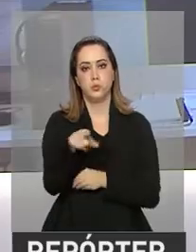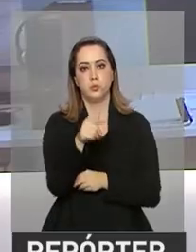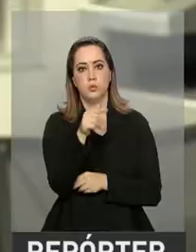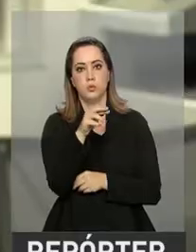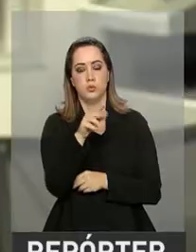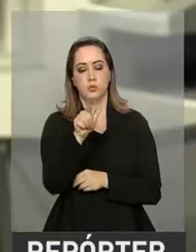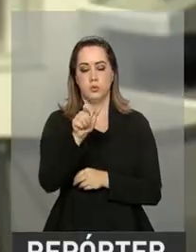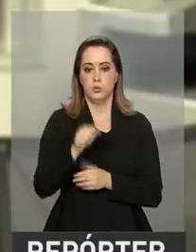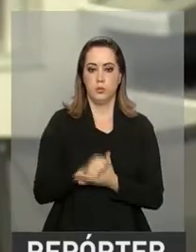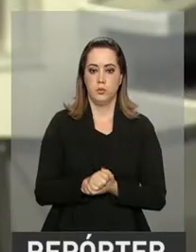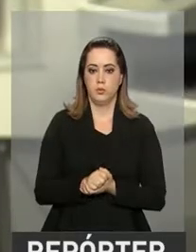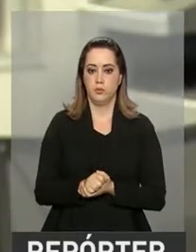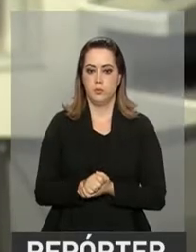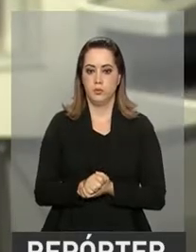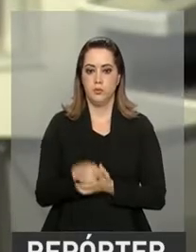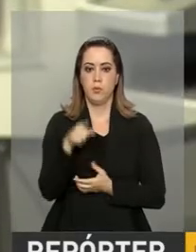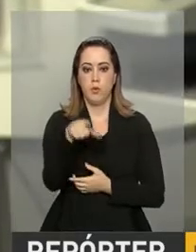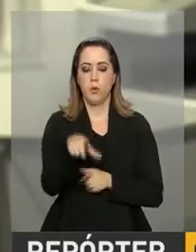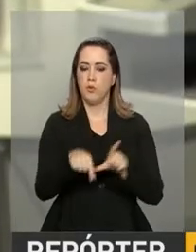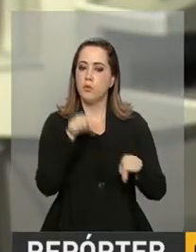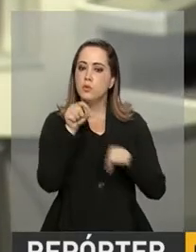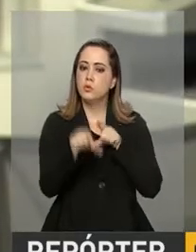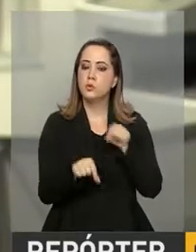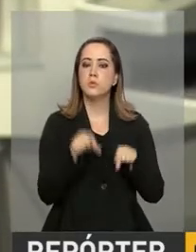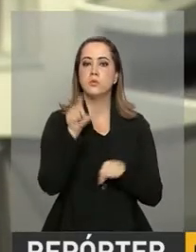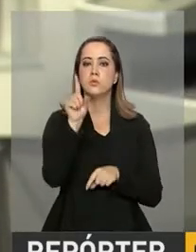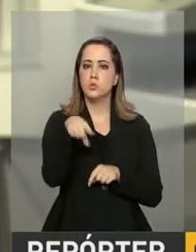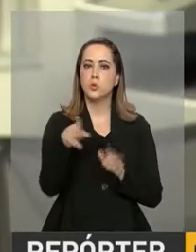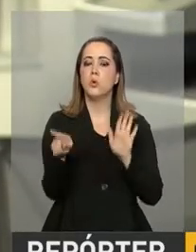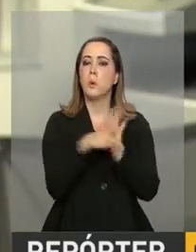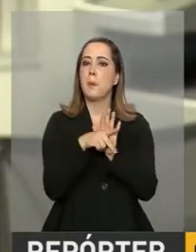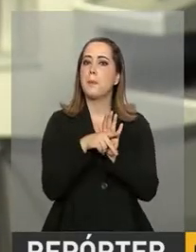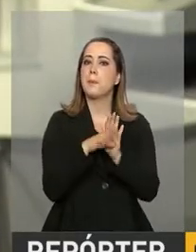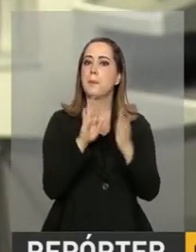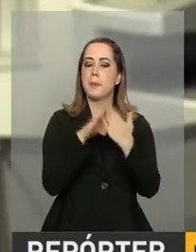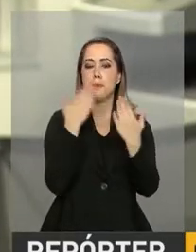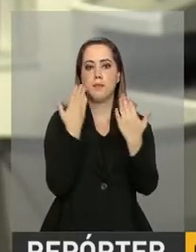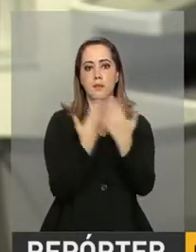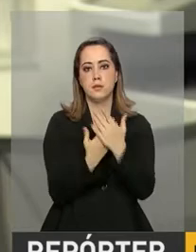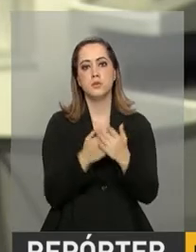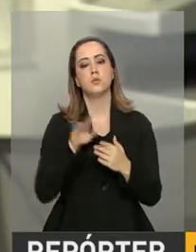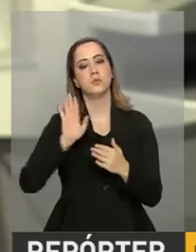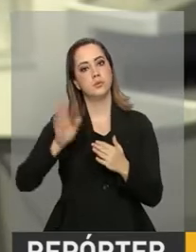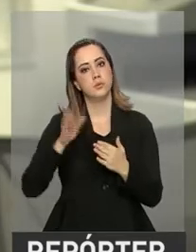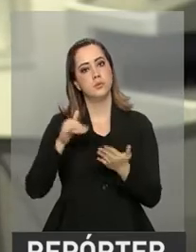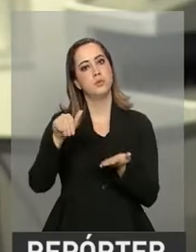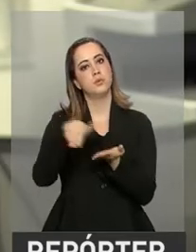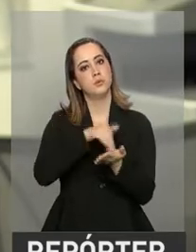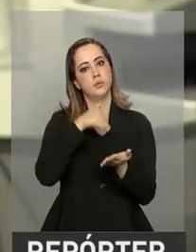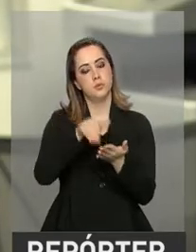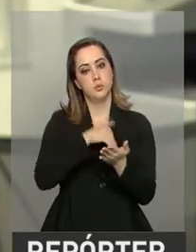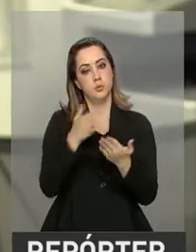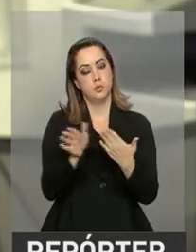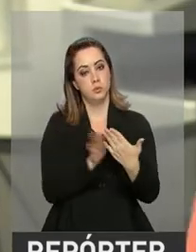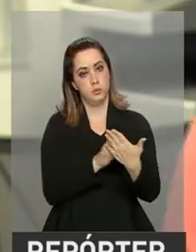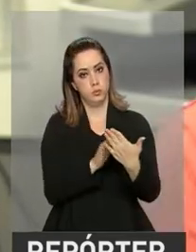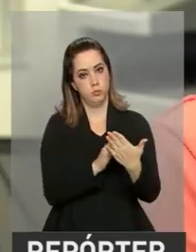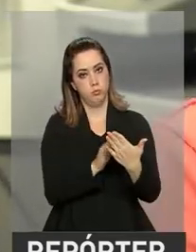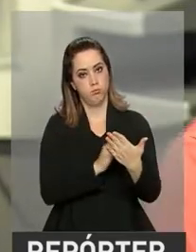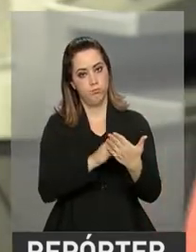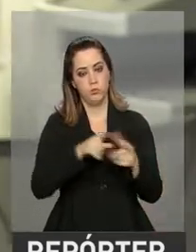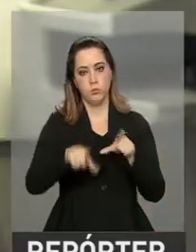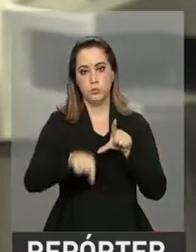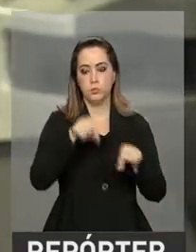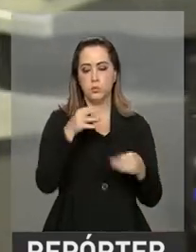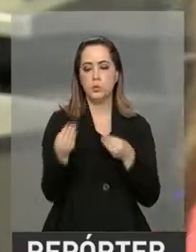quem faz a escolha desse material são as próprias escolas inscritas no programa nacional do livro didático é isso mesmo